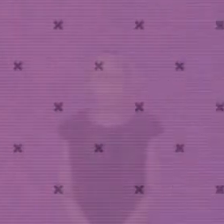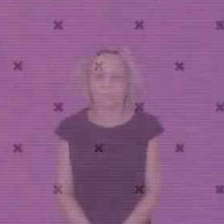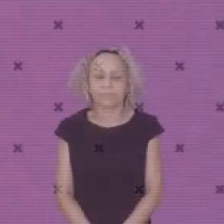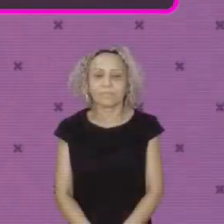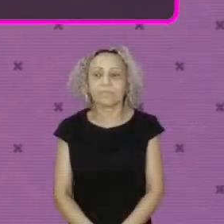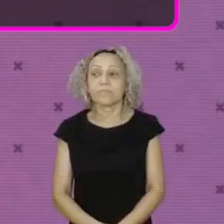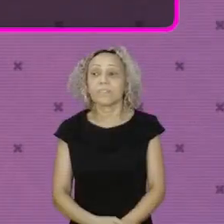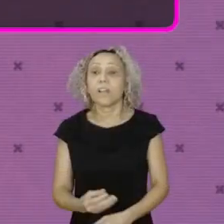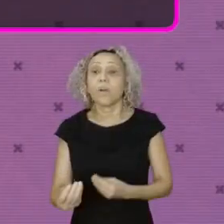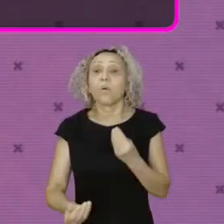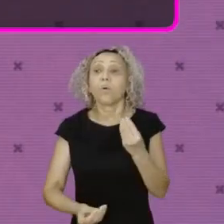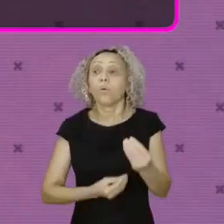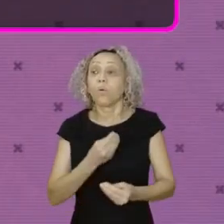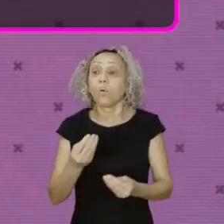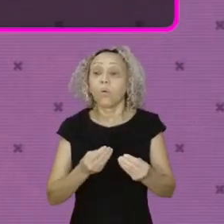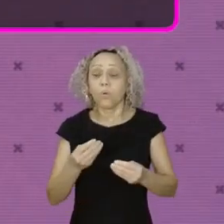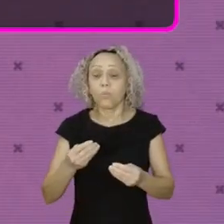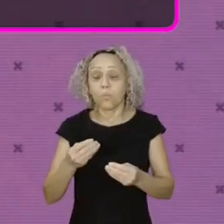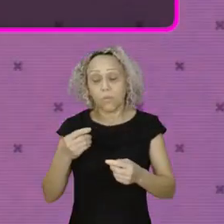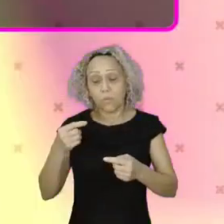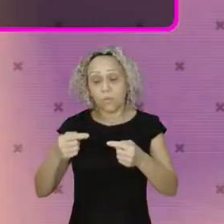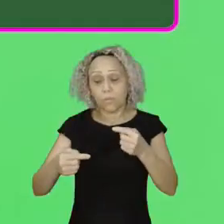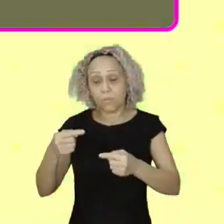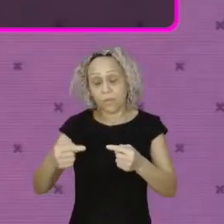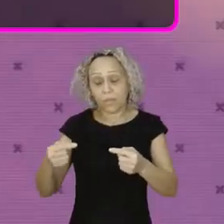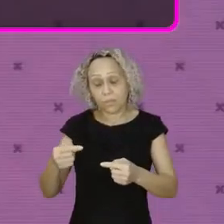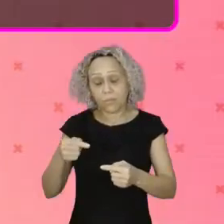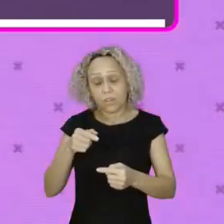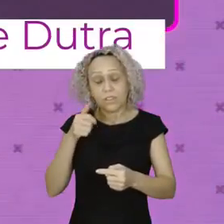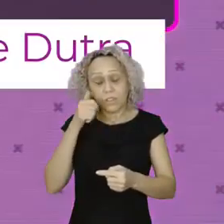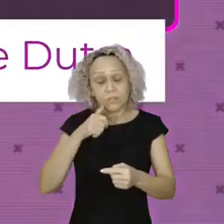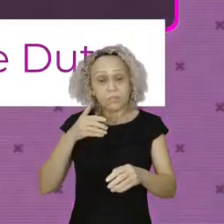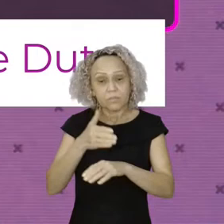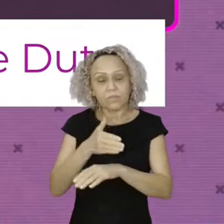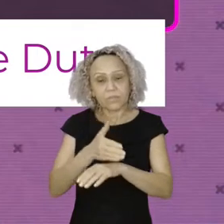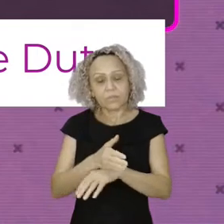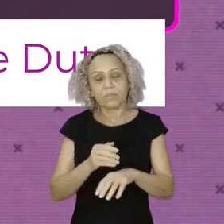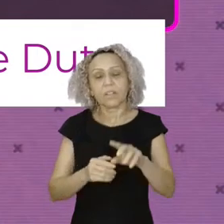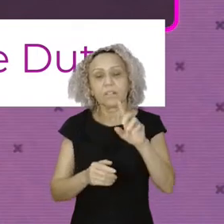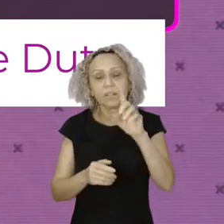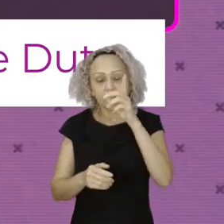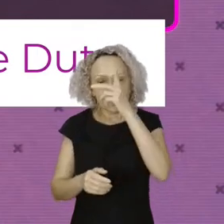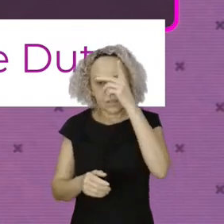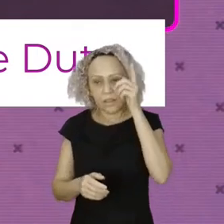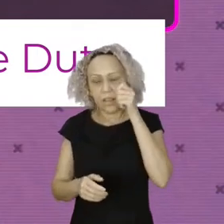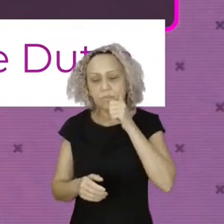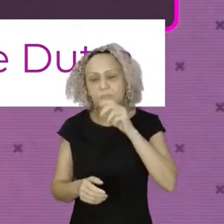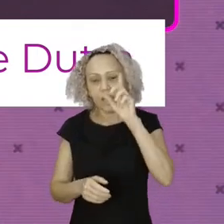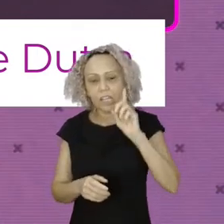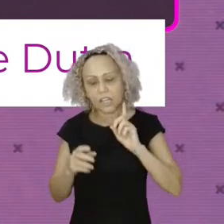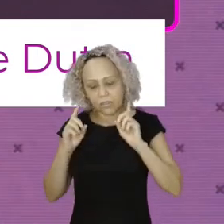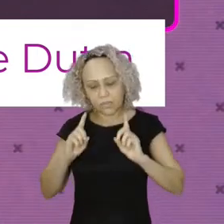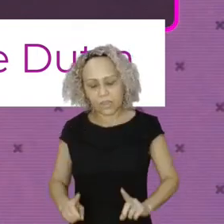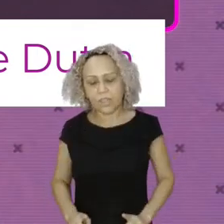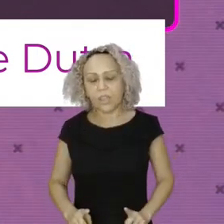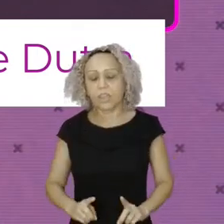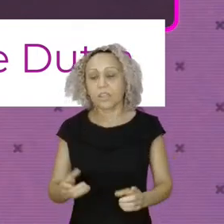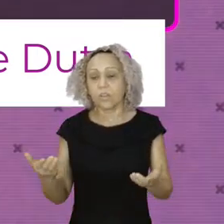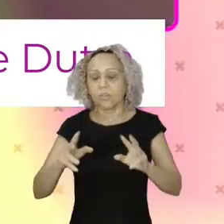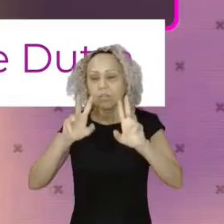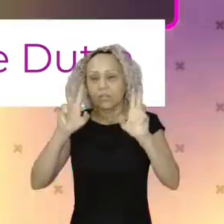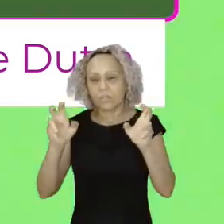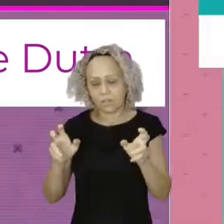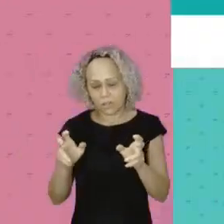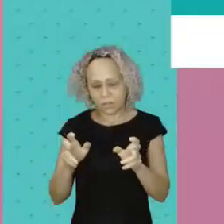Como se dá a participação política das mulheres com deficiência é o tema da aula desta segunda-feira com a professora Martinha